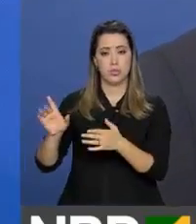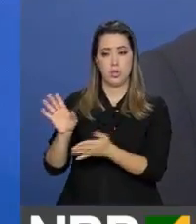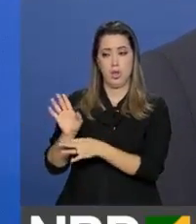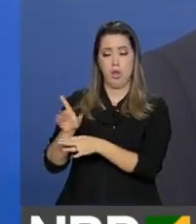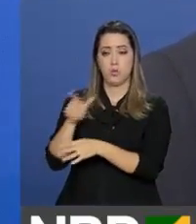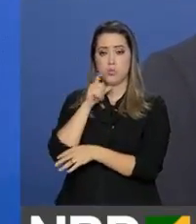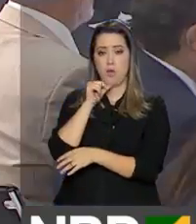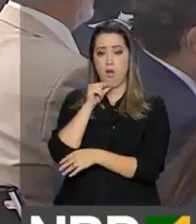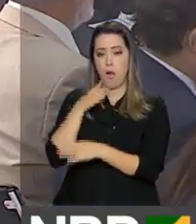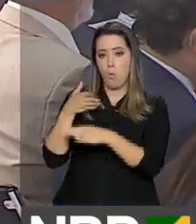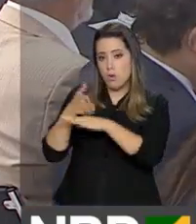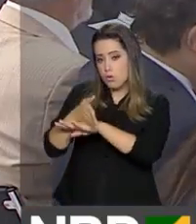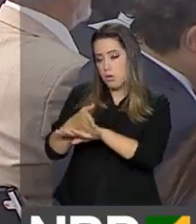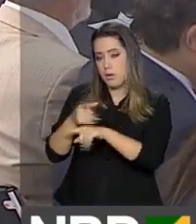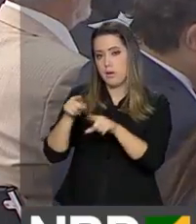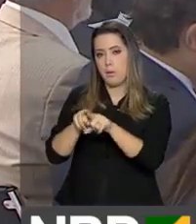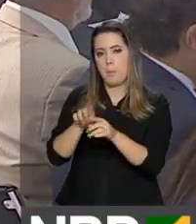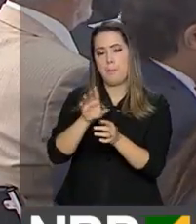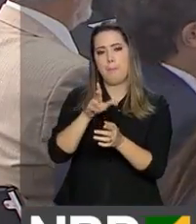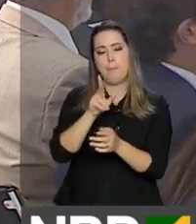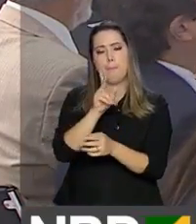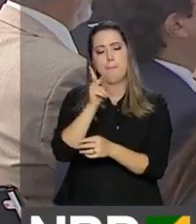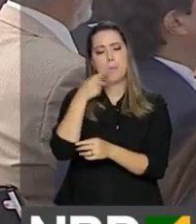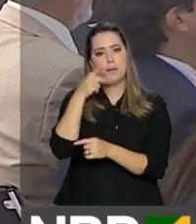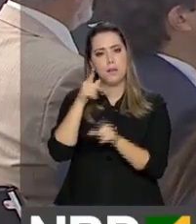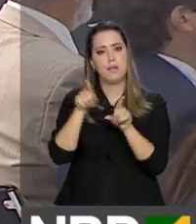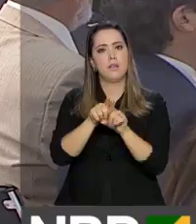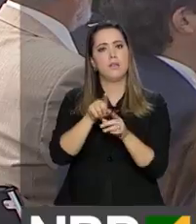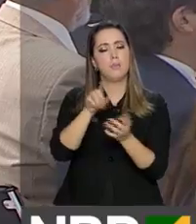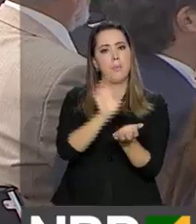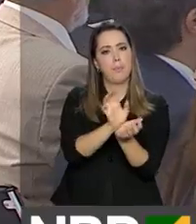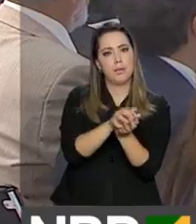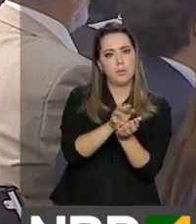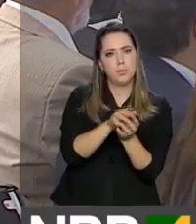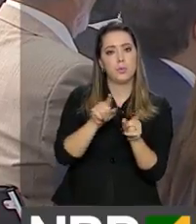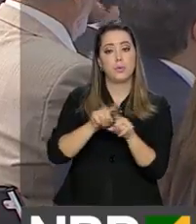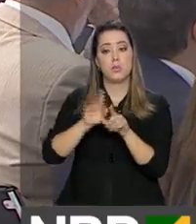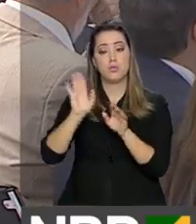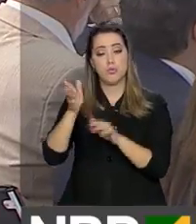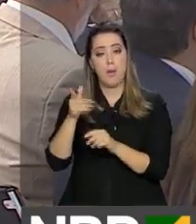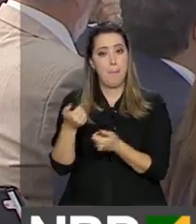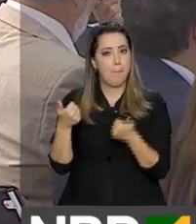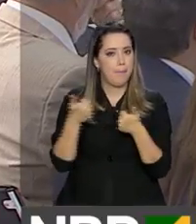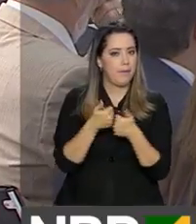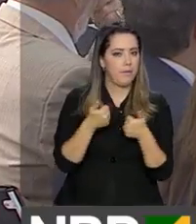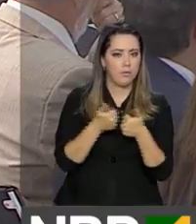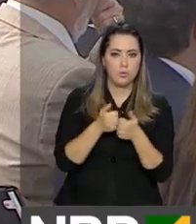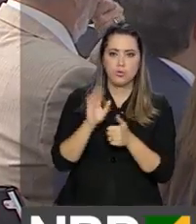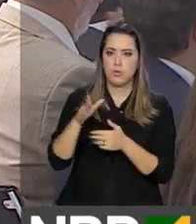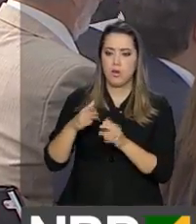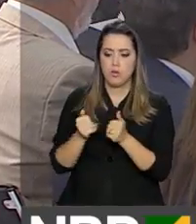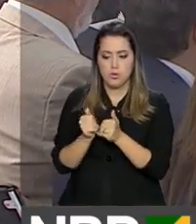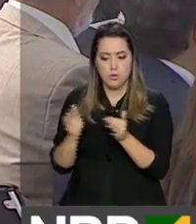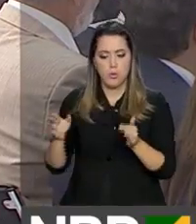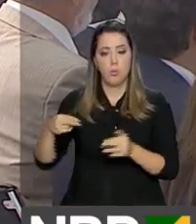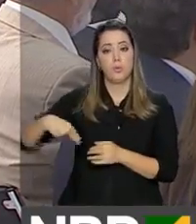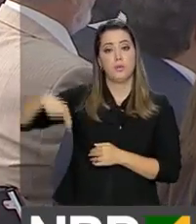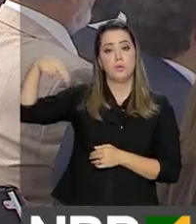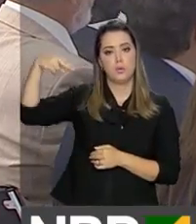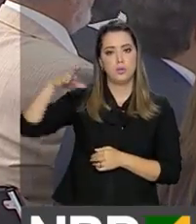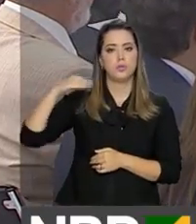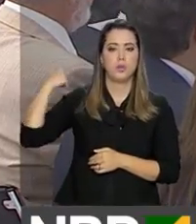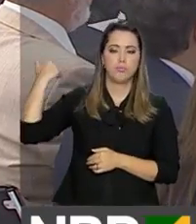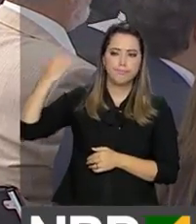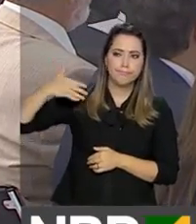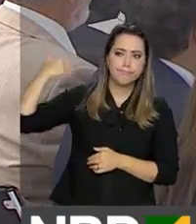e uma parte de Pernambuco, e logo mais vamos inaugurar o eixo norte. A transposição é algo desejado há muito tempo, começou lá atrás e veio